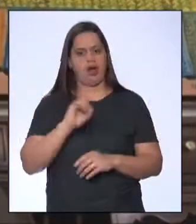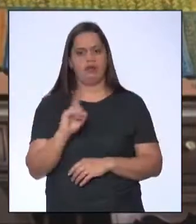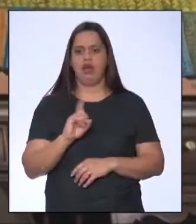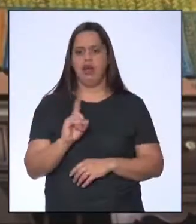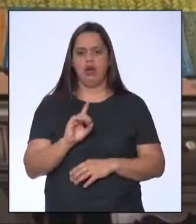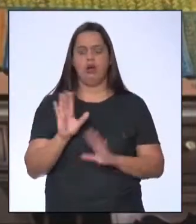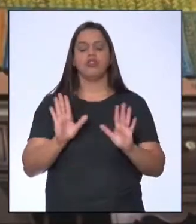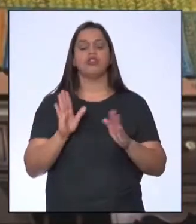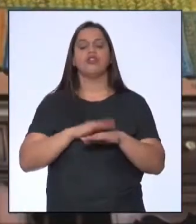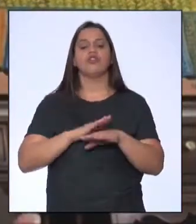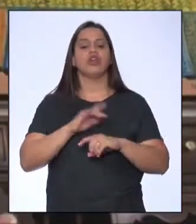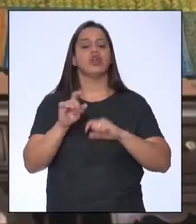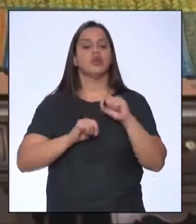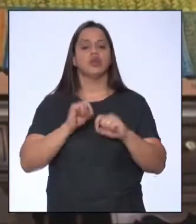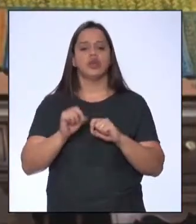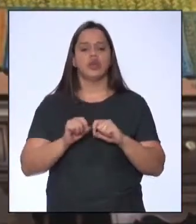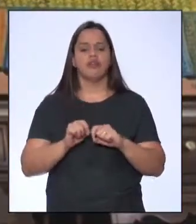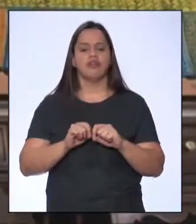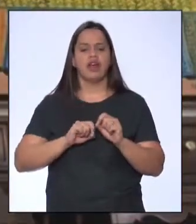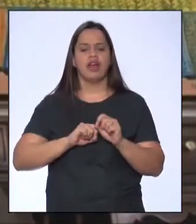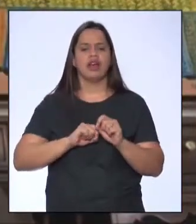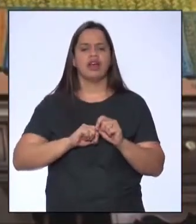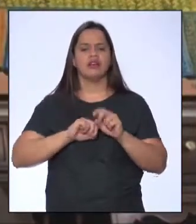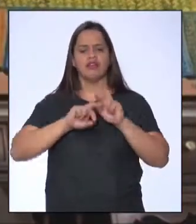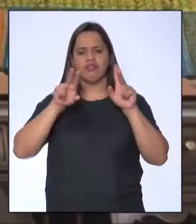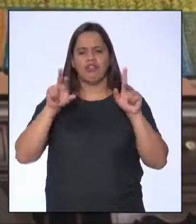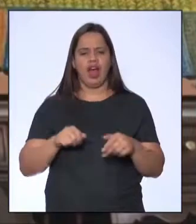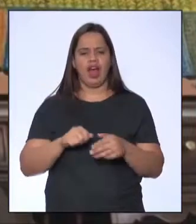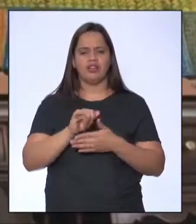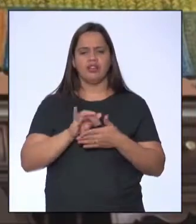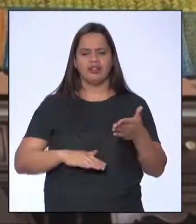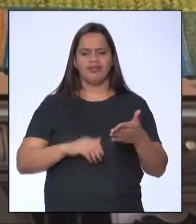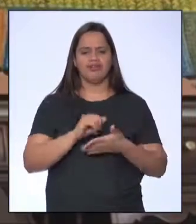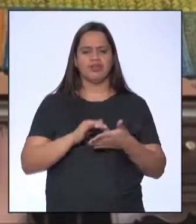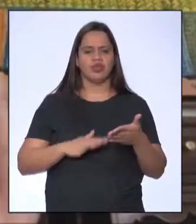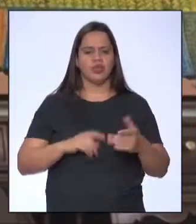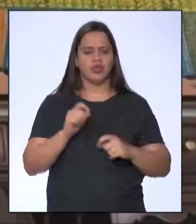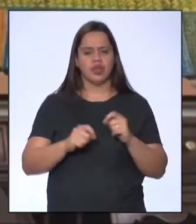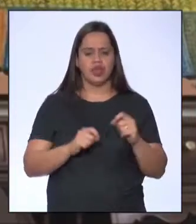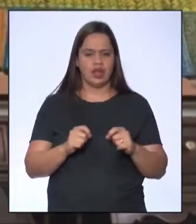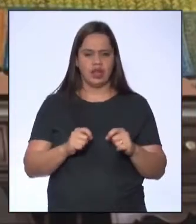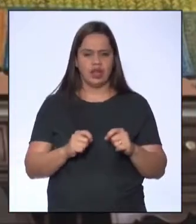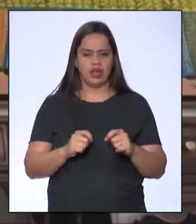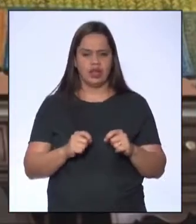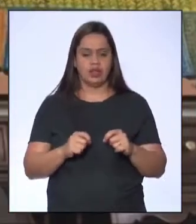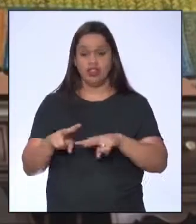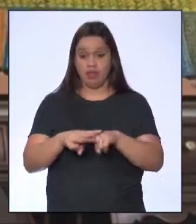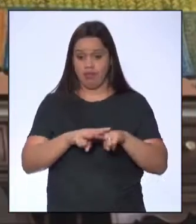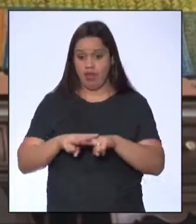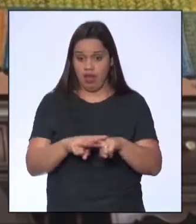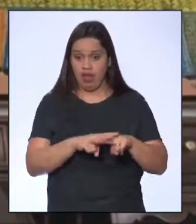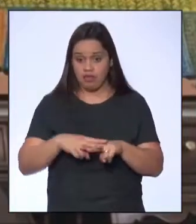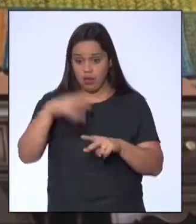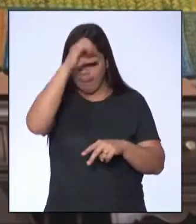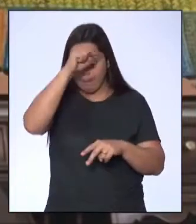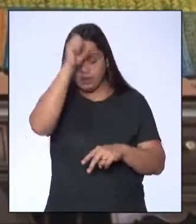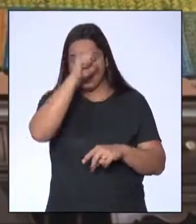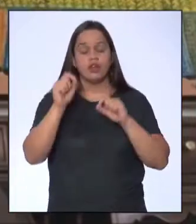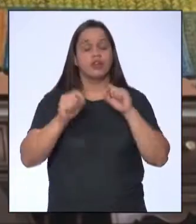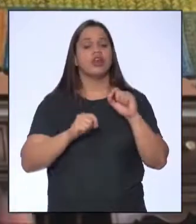gente fez vários exercícios de reposição, de reforço de